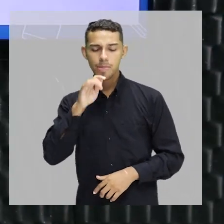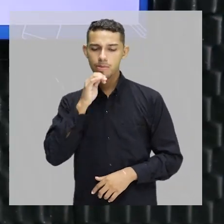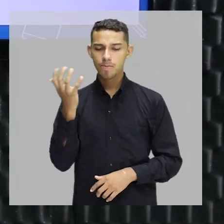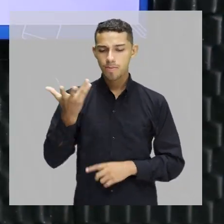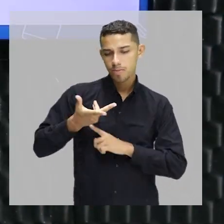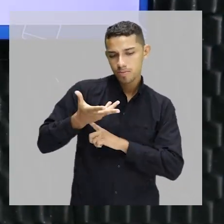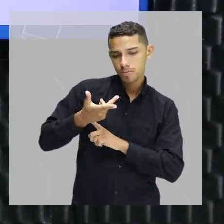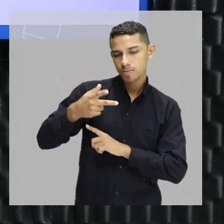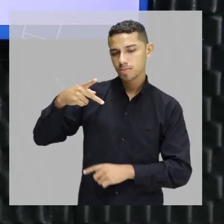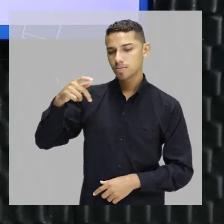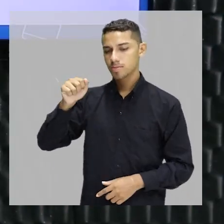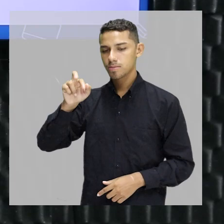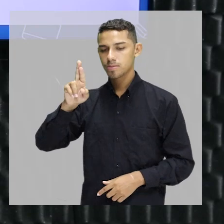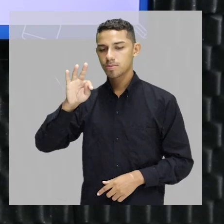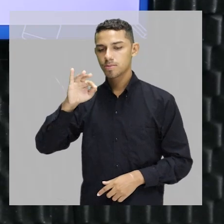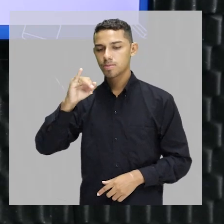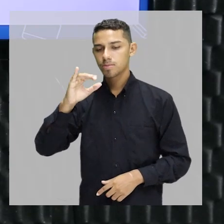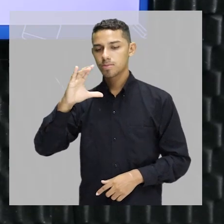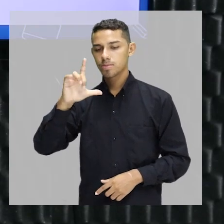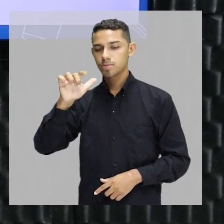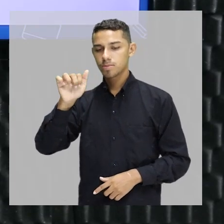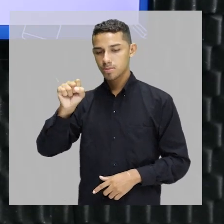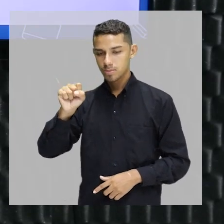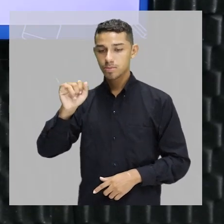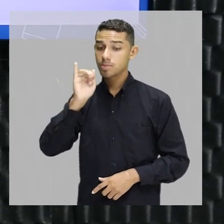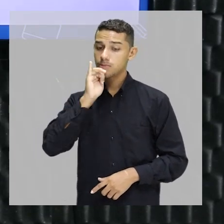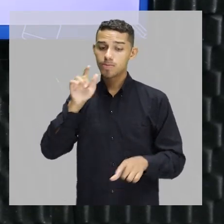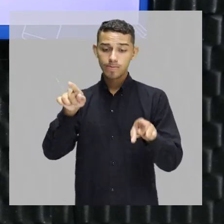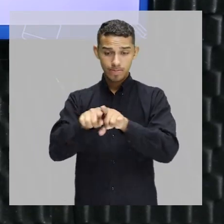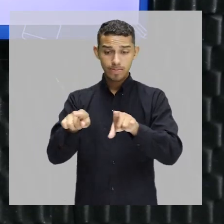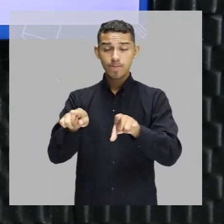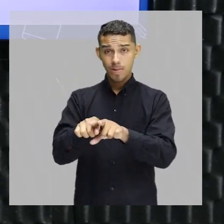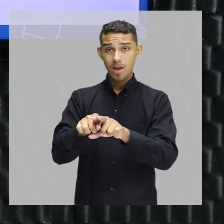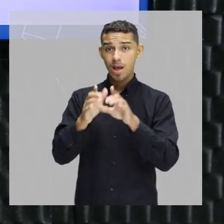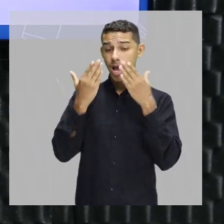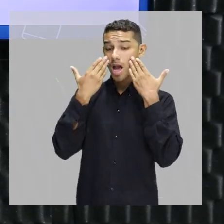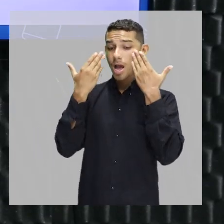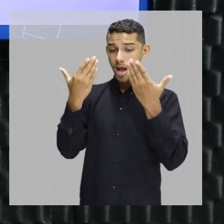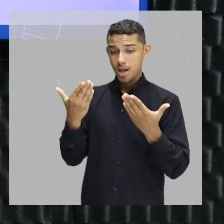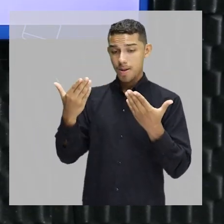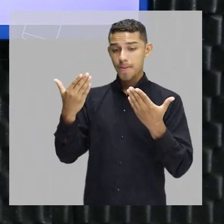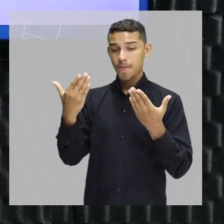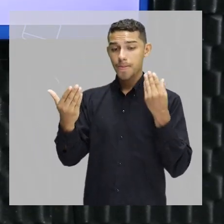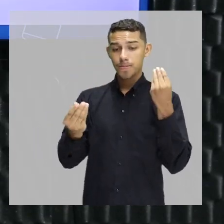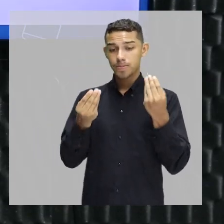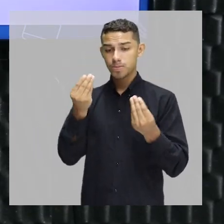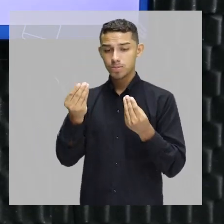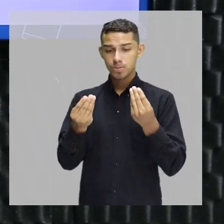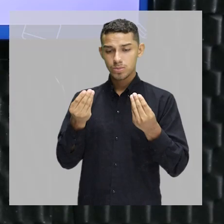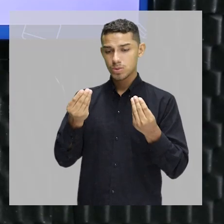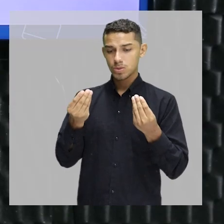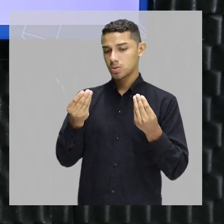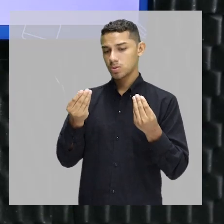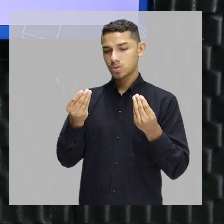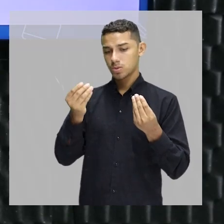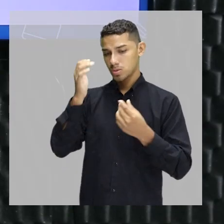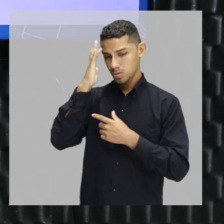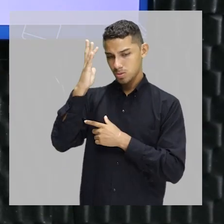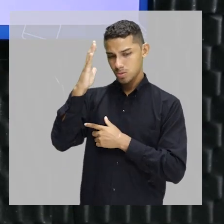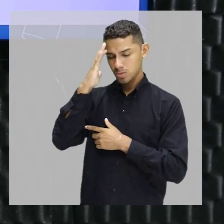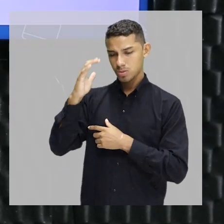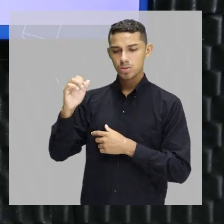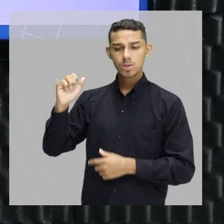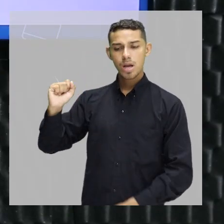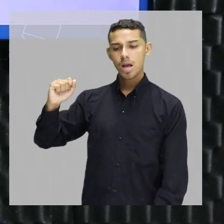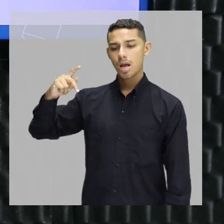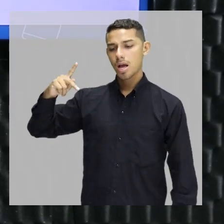partículas, tá ok? E quem sabe até mesmo já se deparou, né, com rumores, né, sobre um